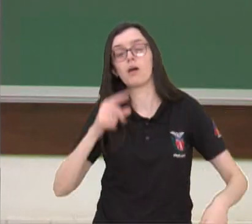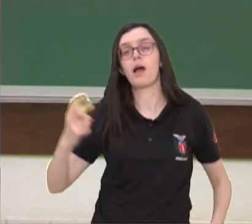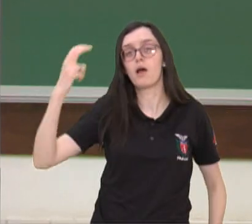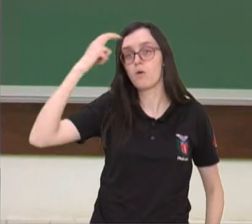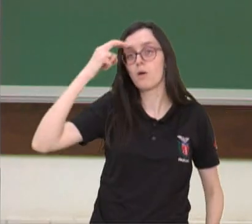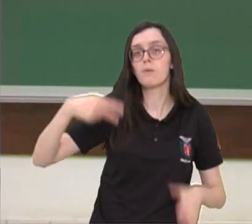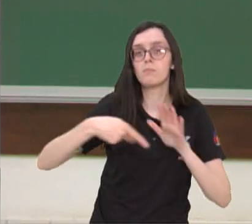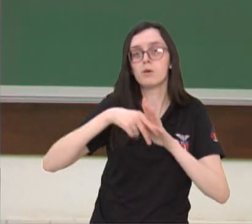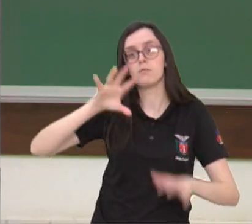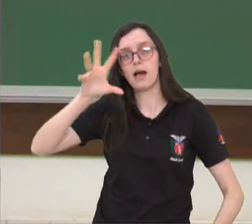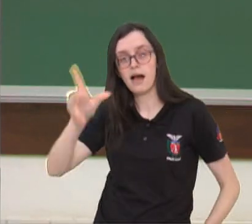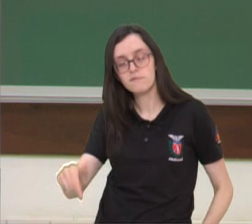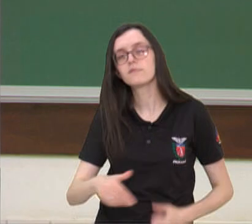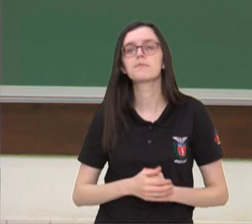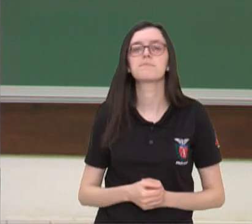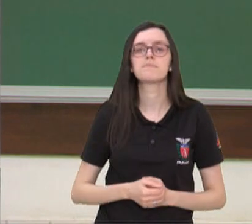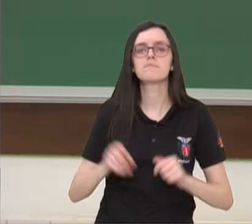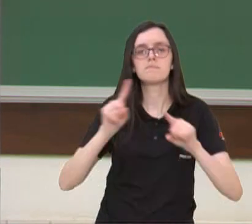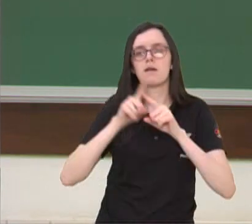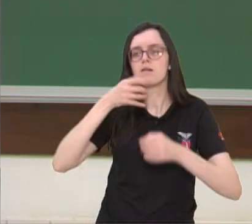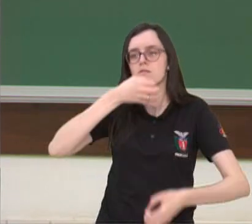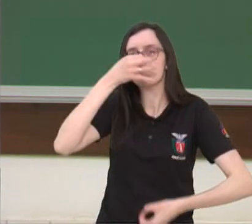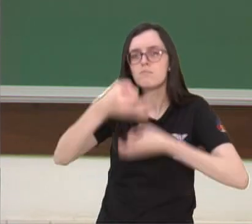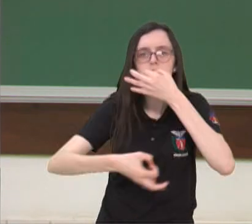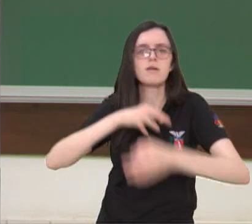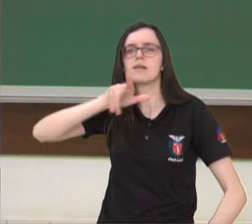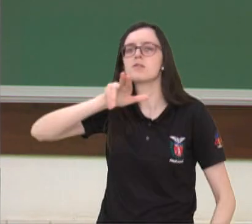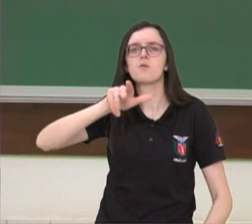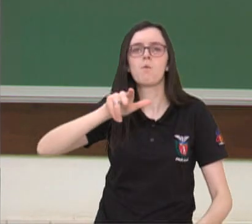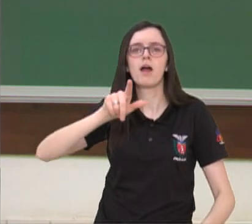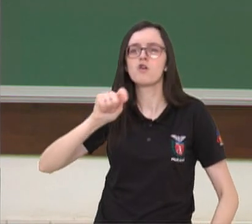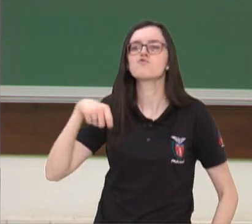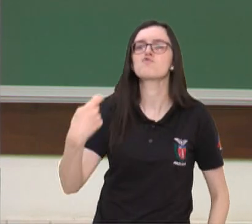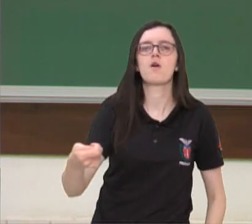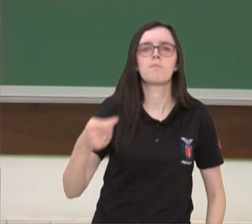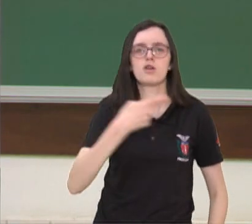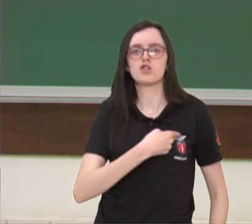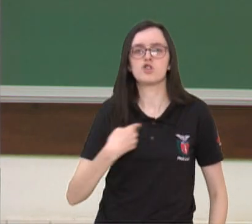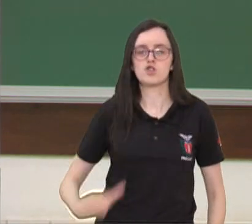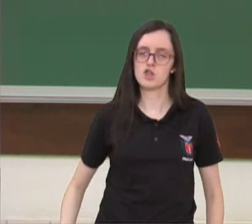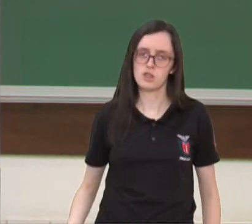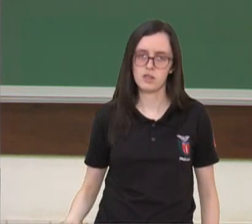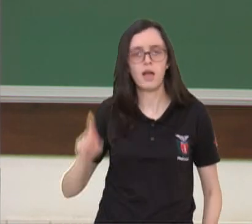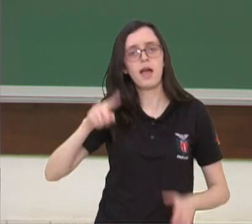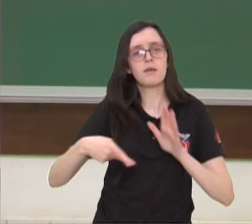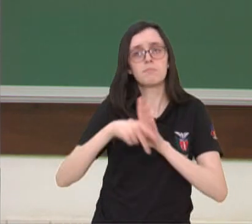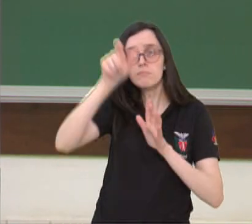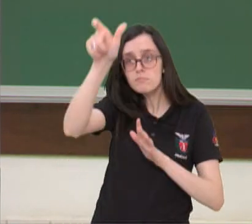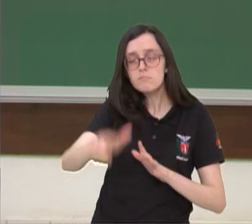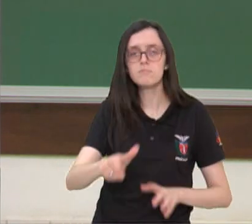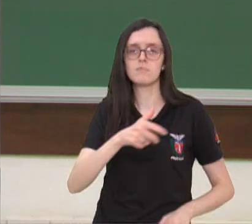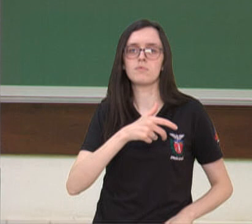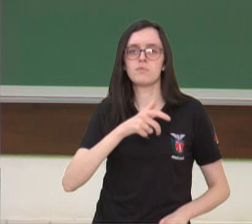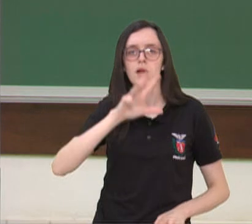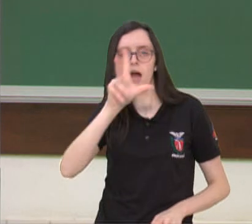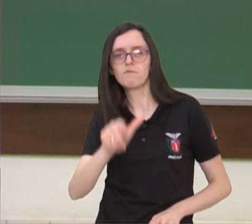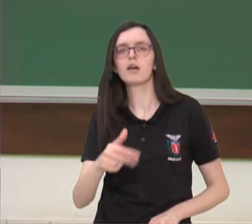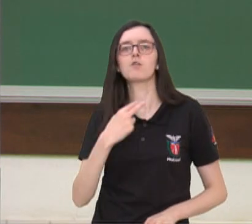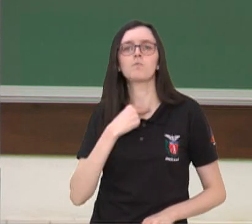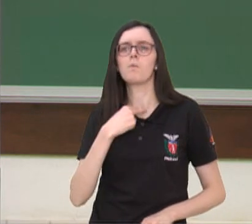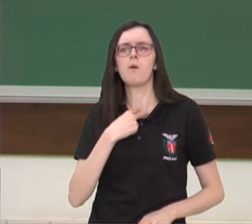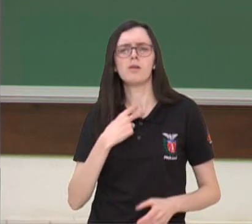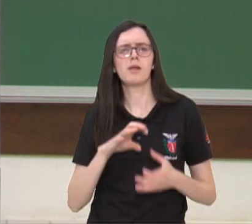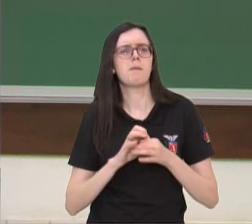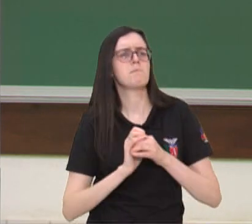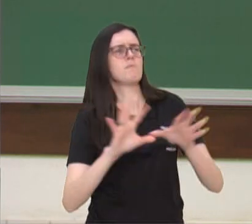cultura africana, mas essa crítica não é sobre a China, e sim sobre o próprio africano, que não deveria estar